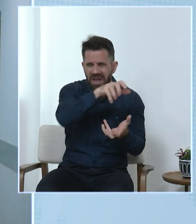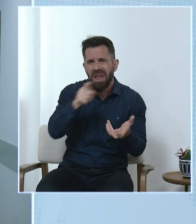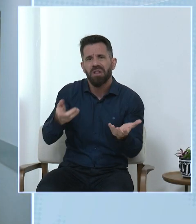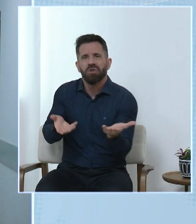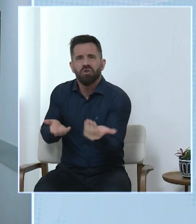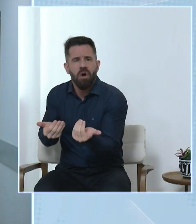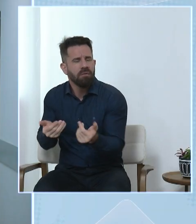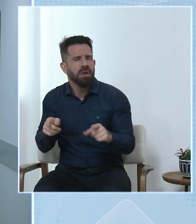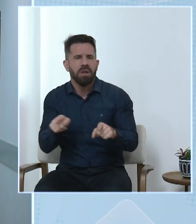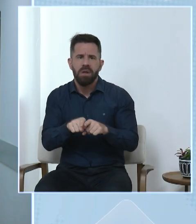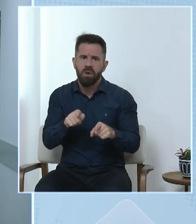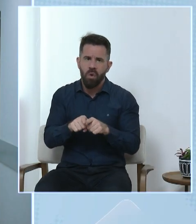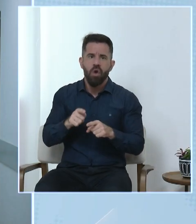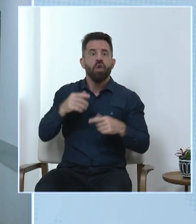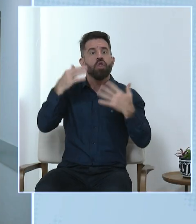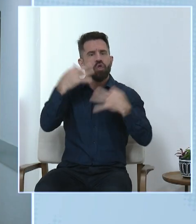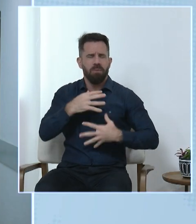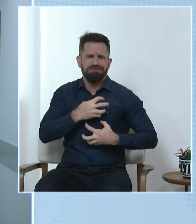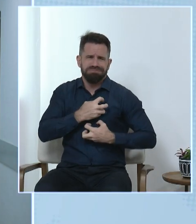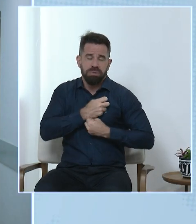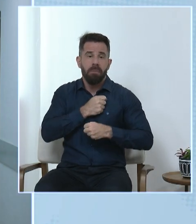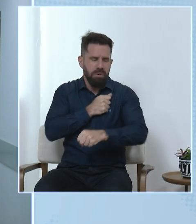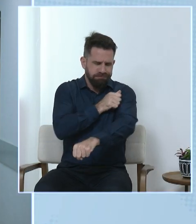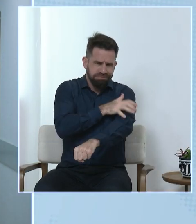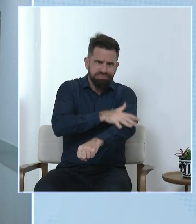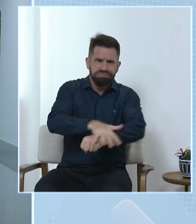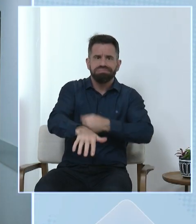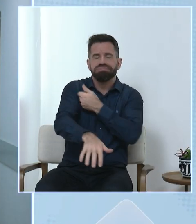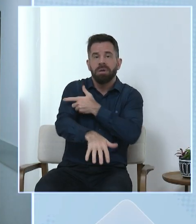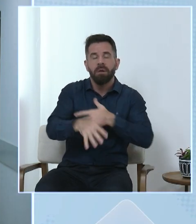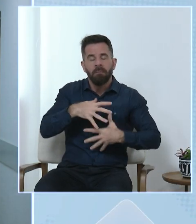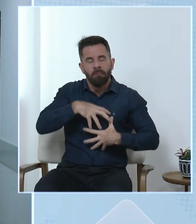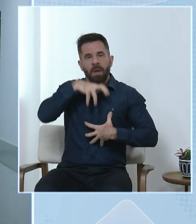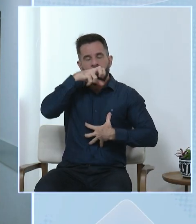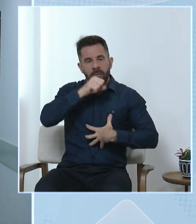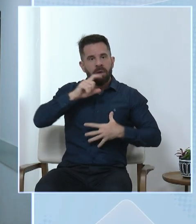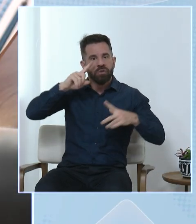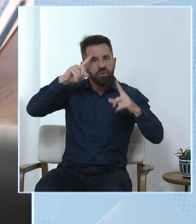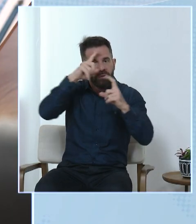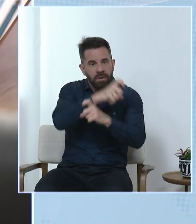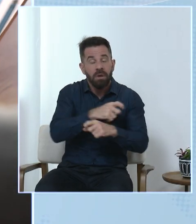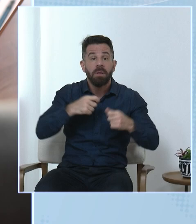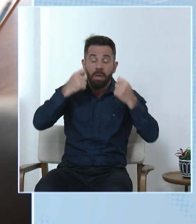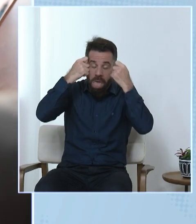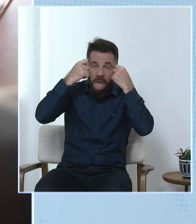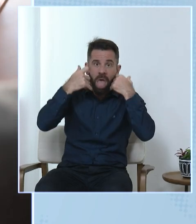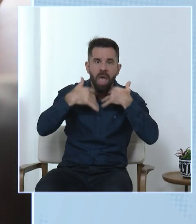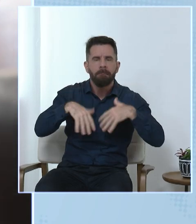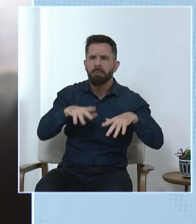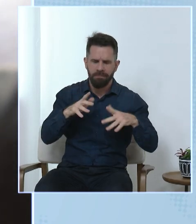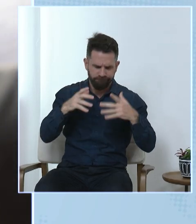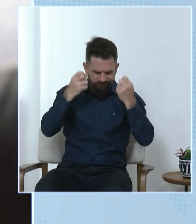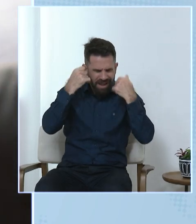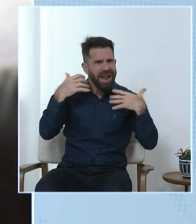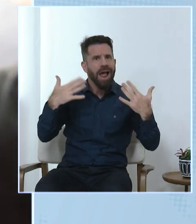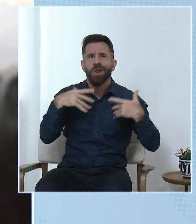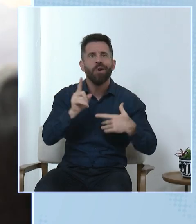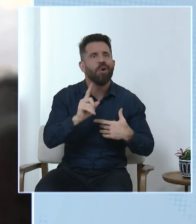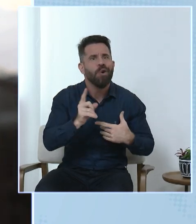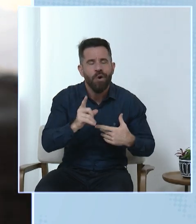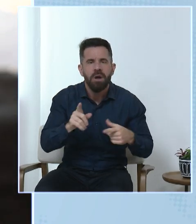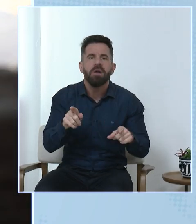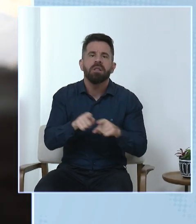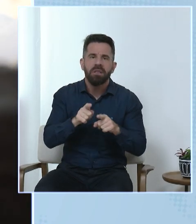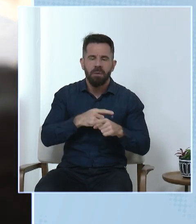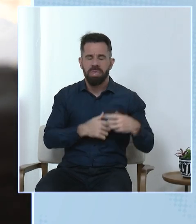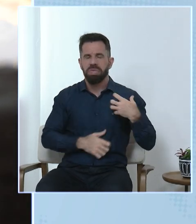braços e costas, falta de ar, suor frio, náuseas e vômitos. Esses são sinais que exigem